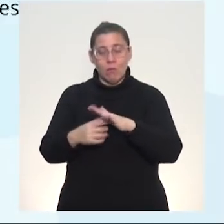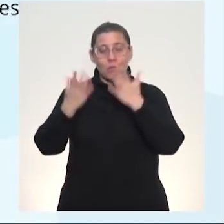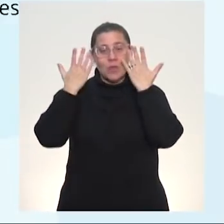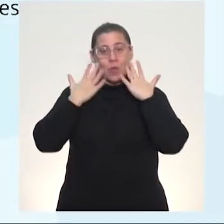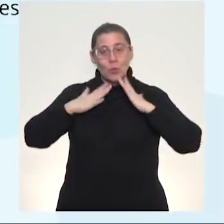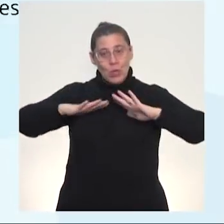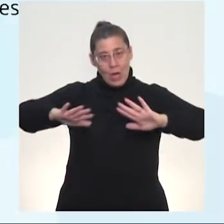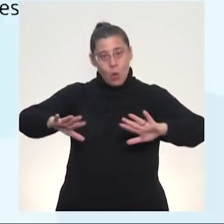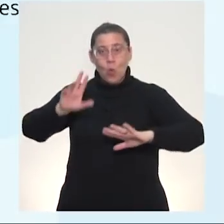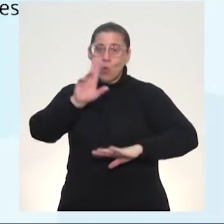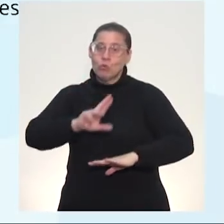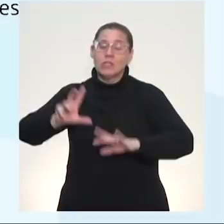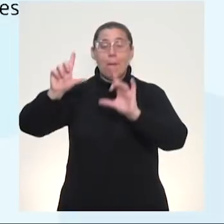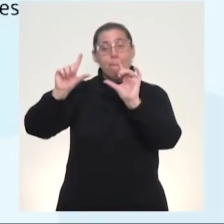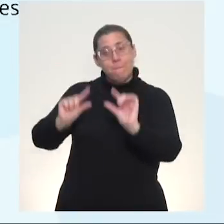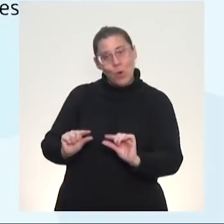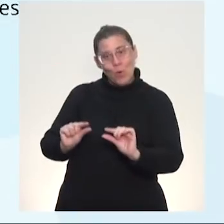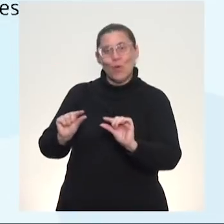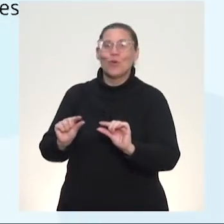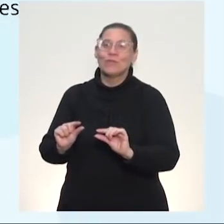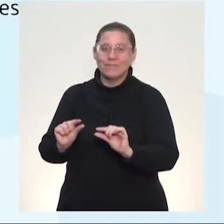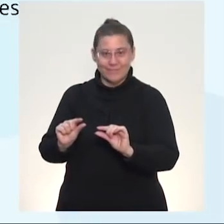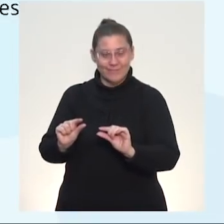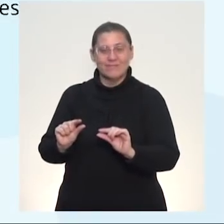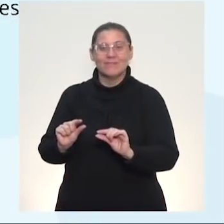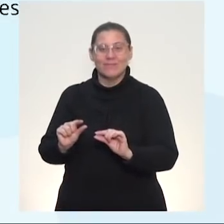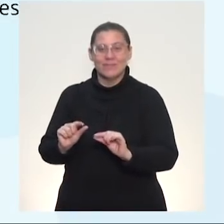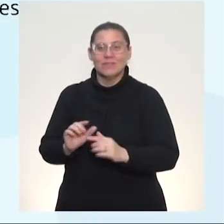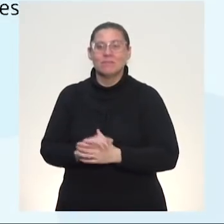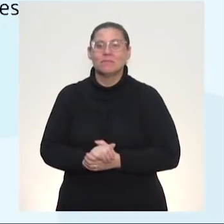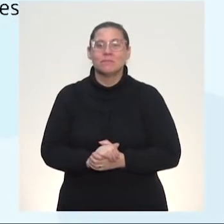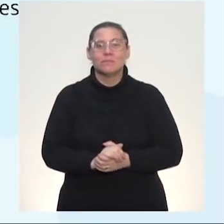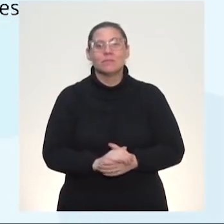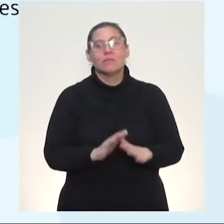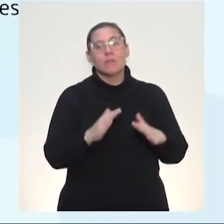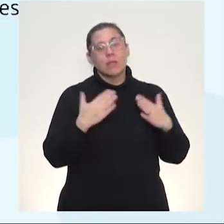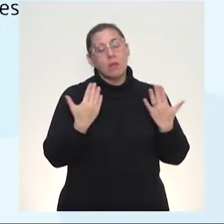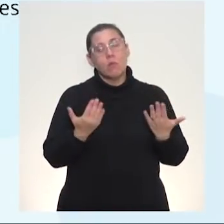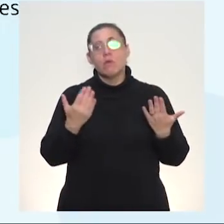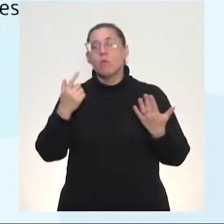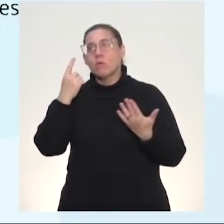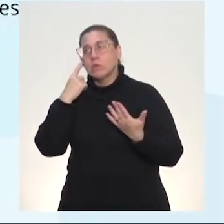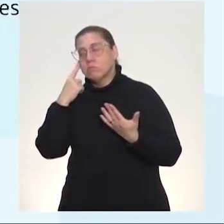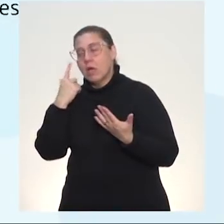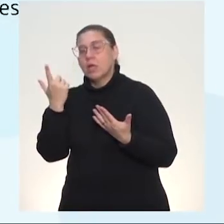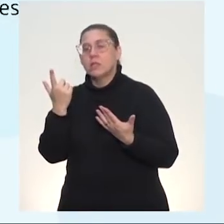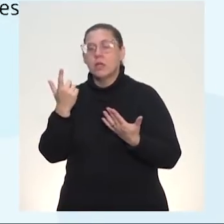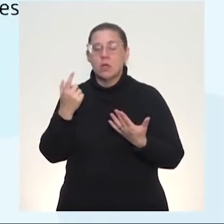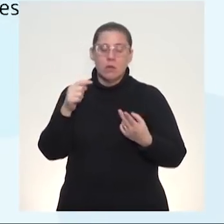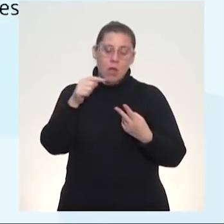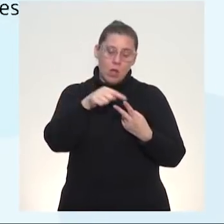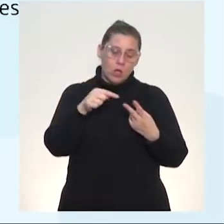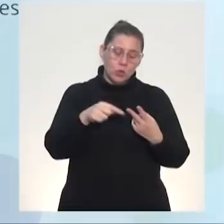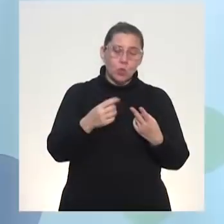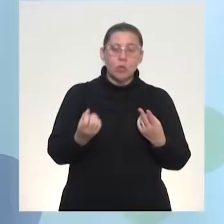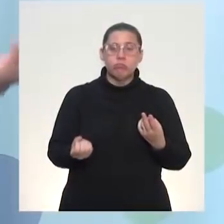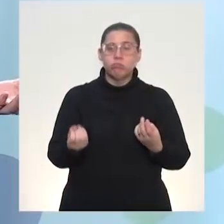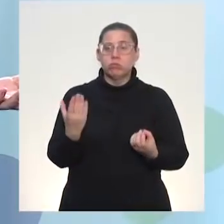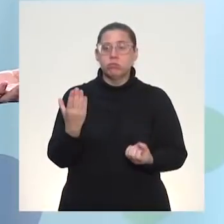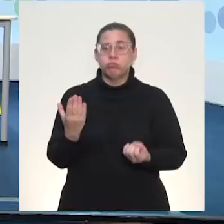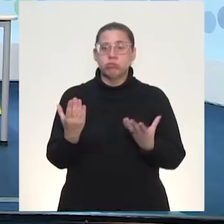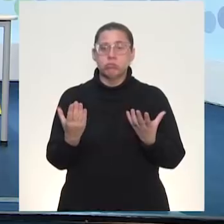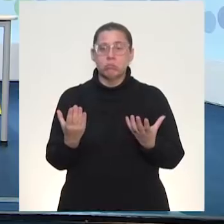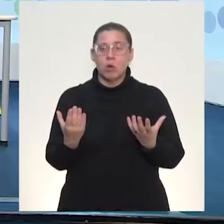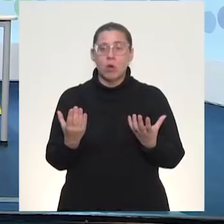utilizo menos da natureza para obter mais coisas para mim. Então, ali, quando a gente tem as duas lâmpadas, qual está